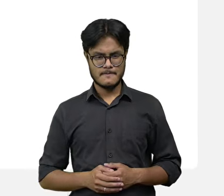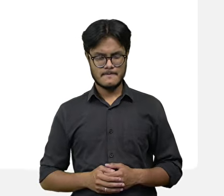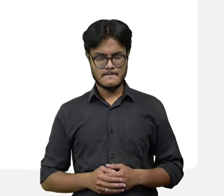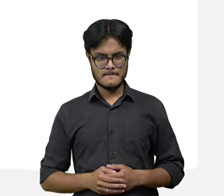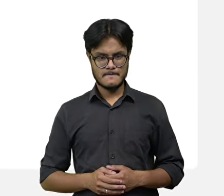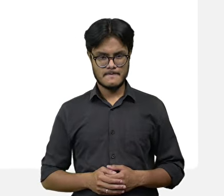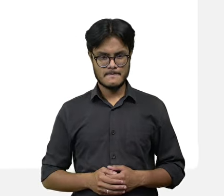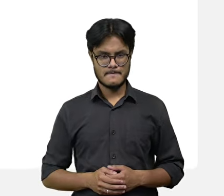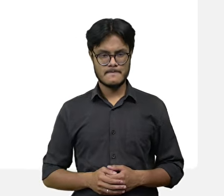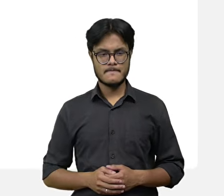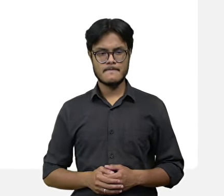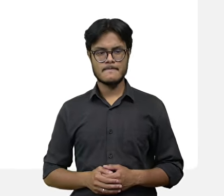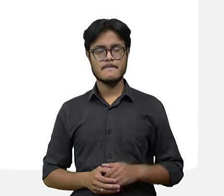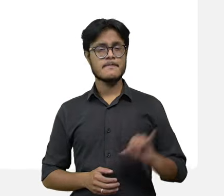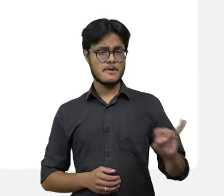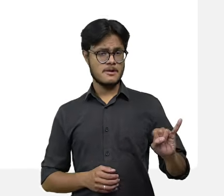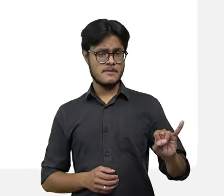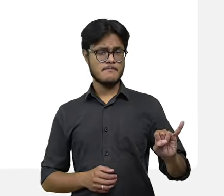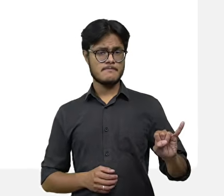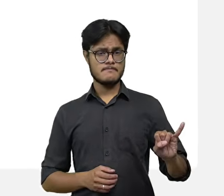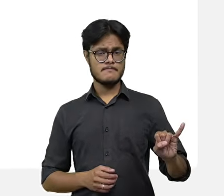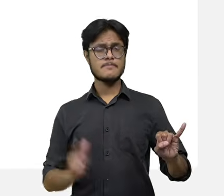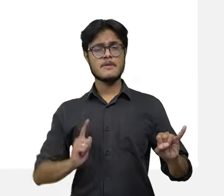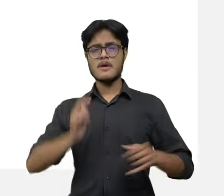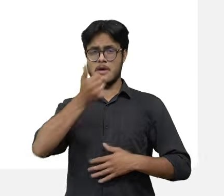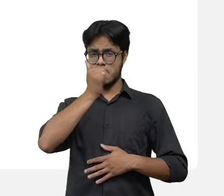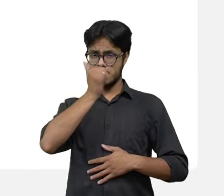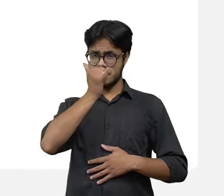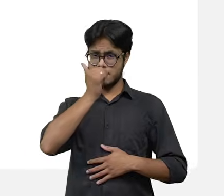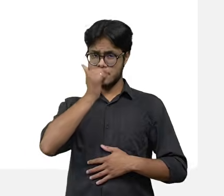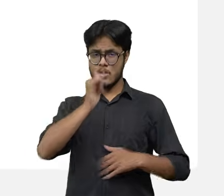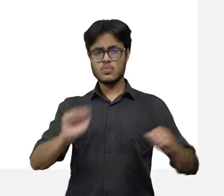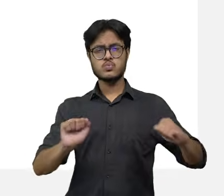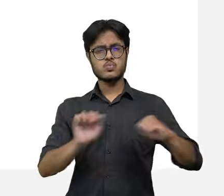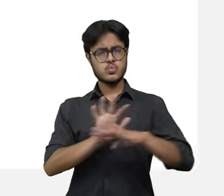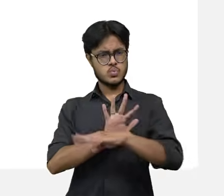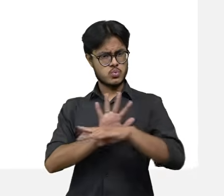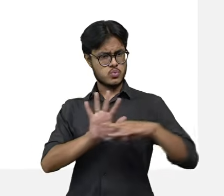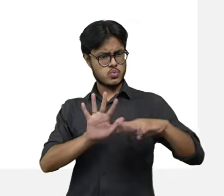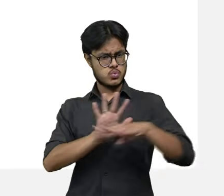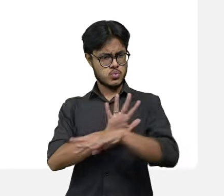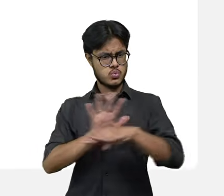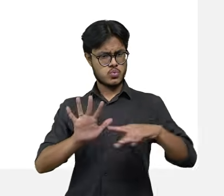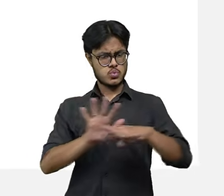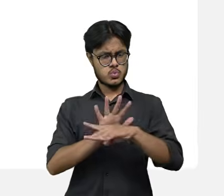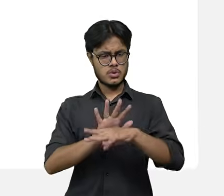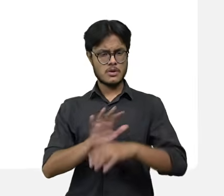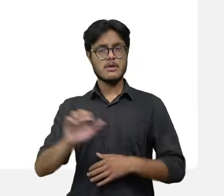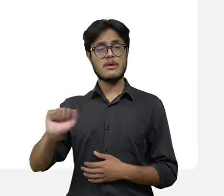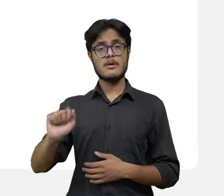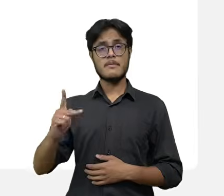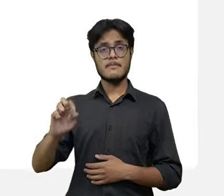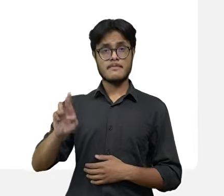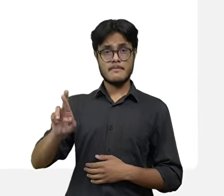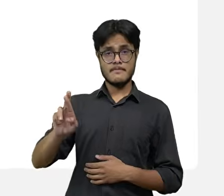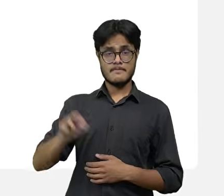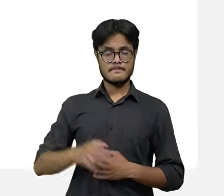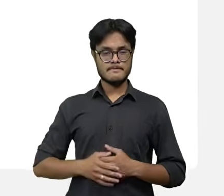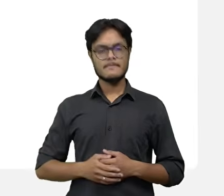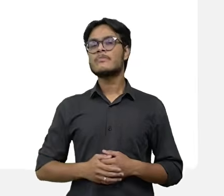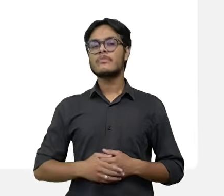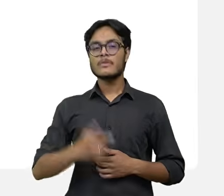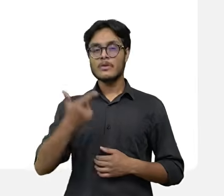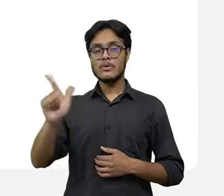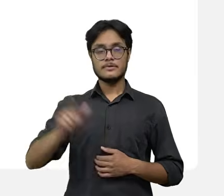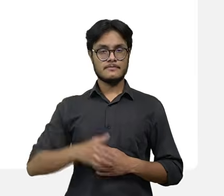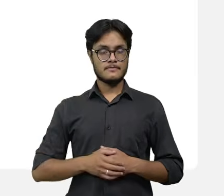alfabeto grego. E o I, a nossa intensidade de corrente elétrica, que é dada em amperes. Nosso próximo